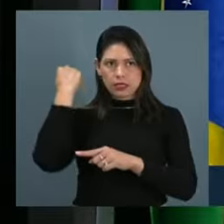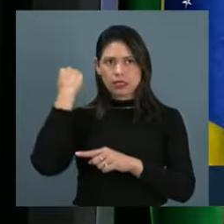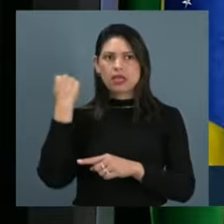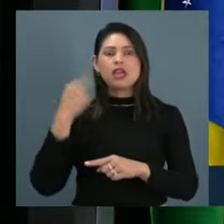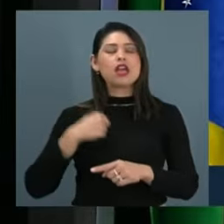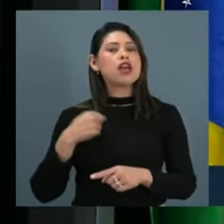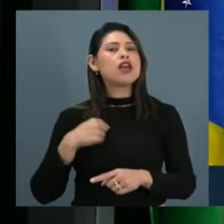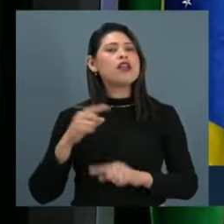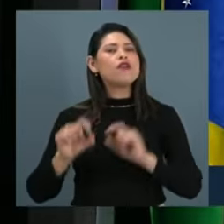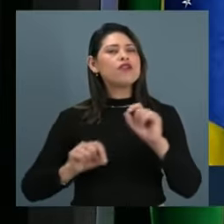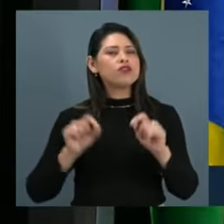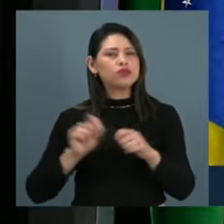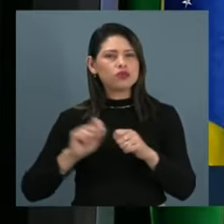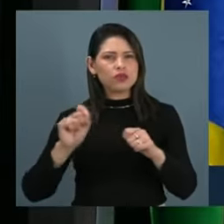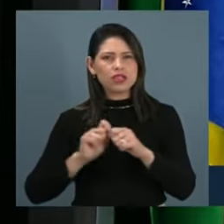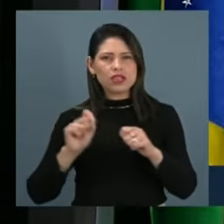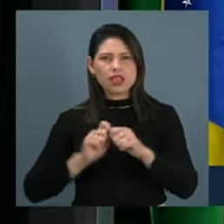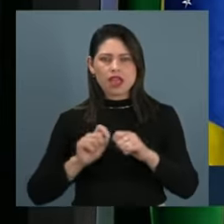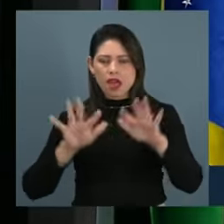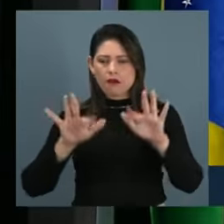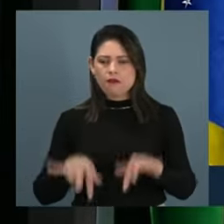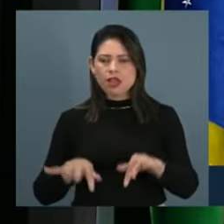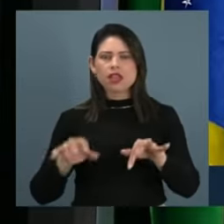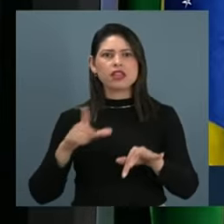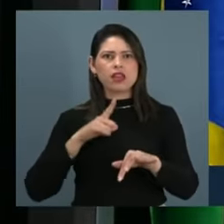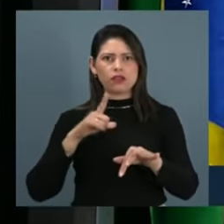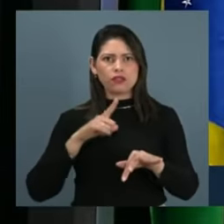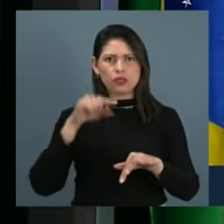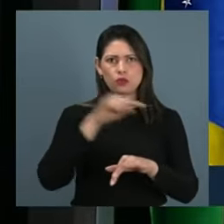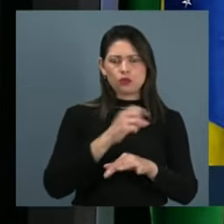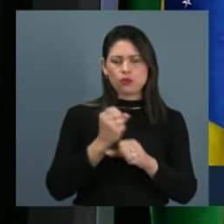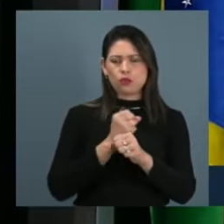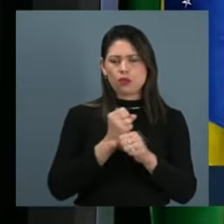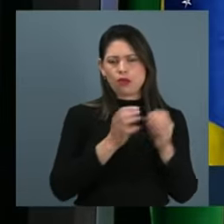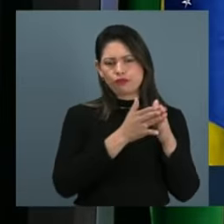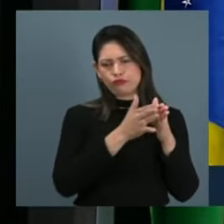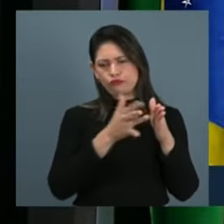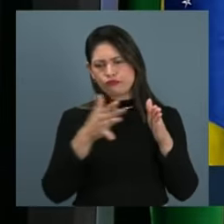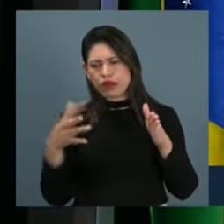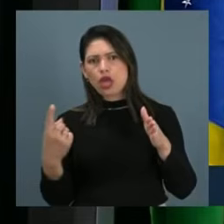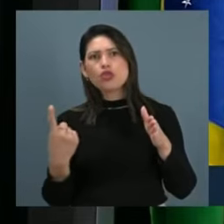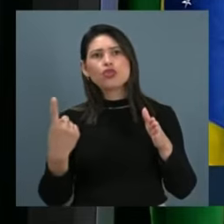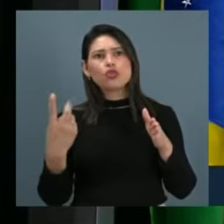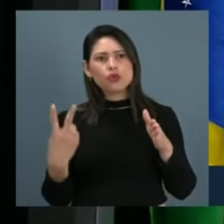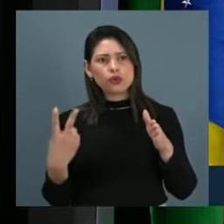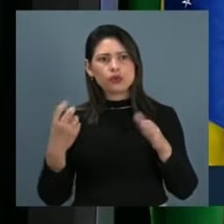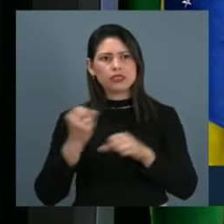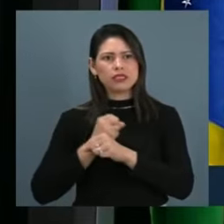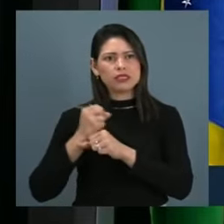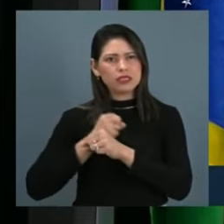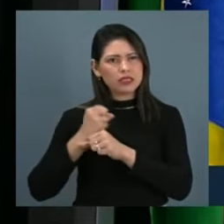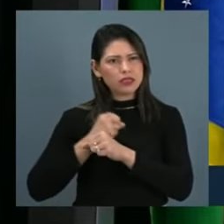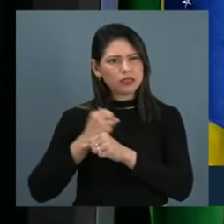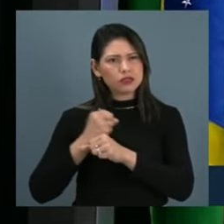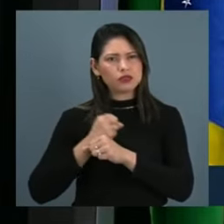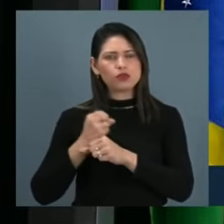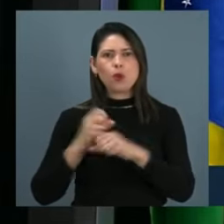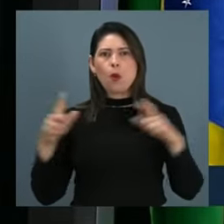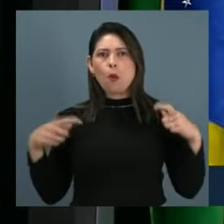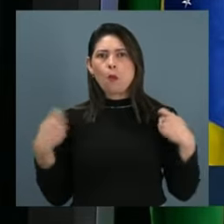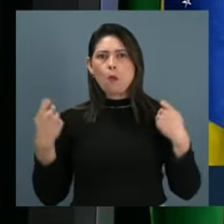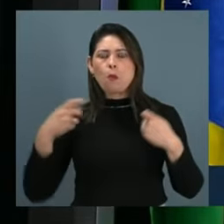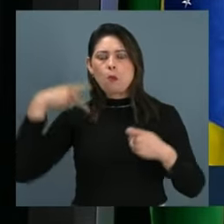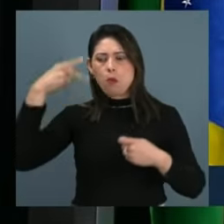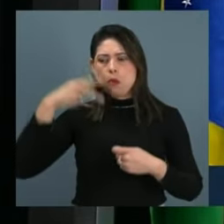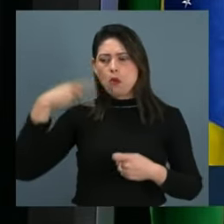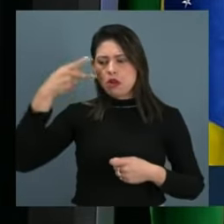de 12 anos naquele tribunal, infelizmente, eminentemente político,